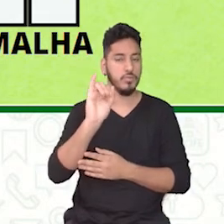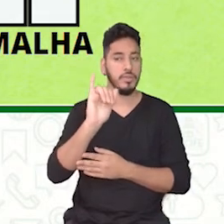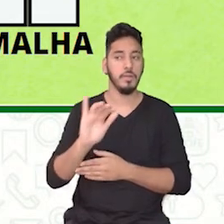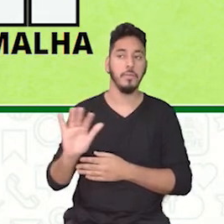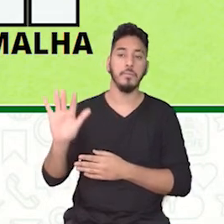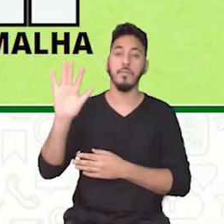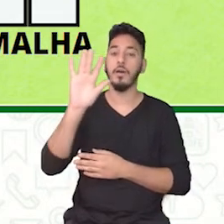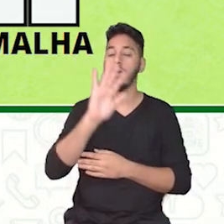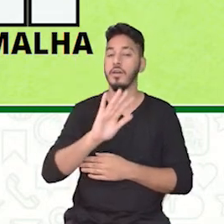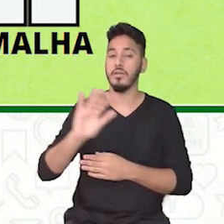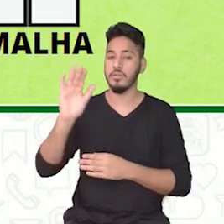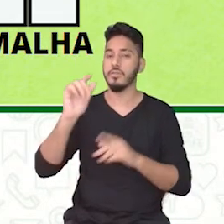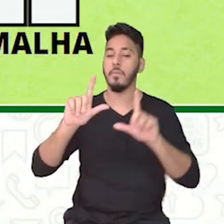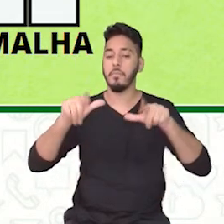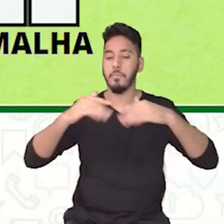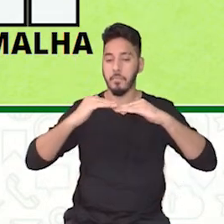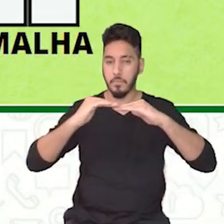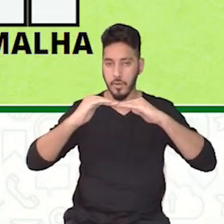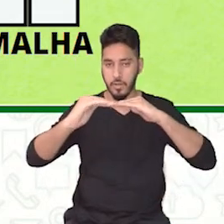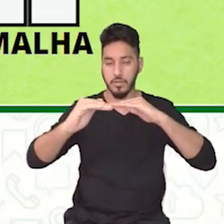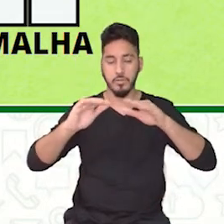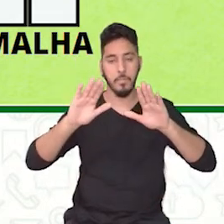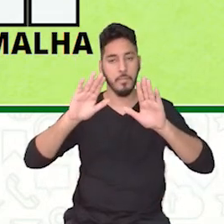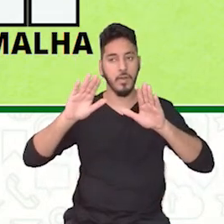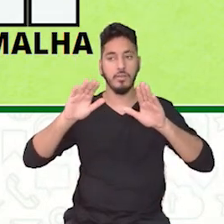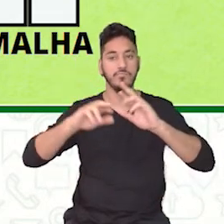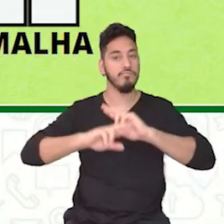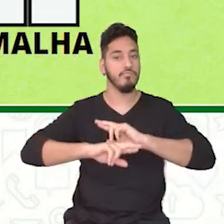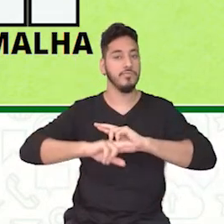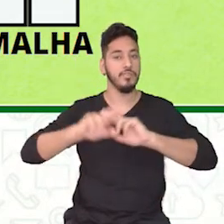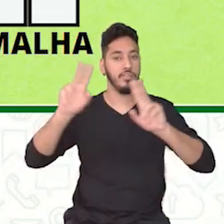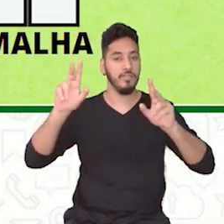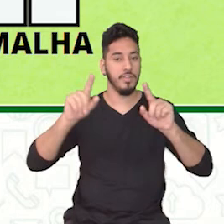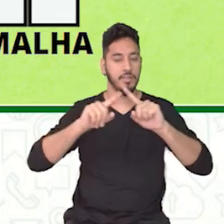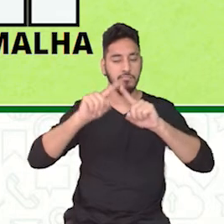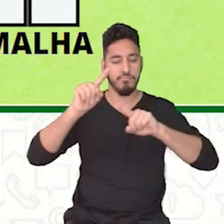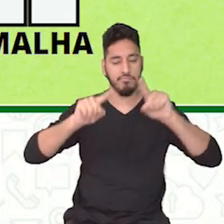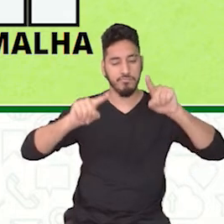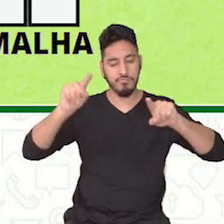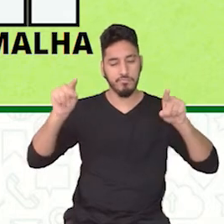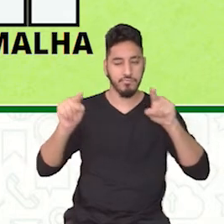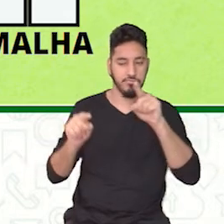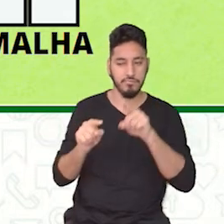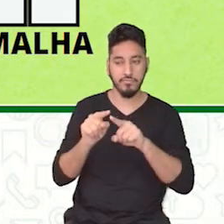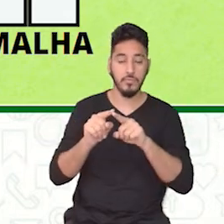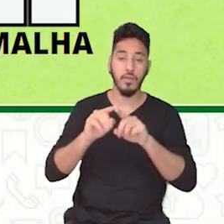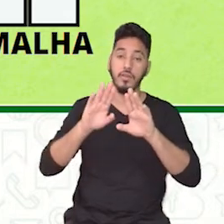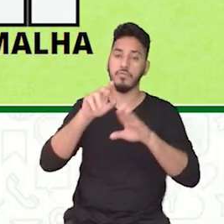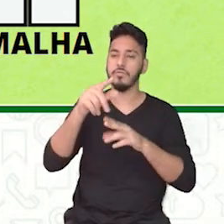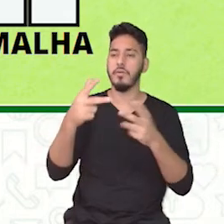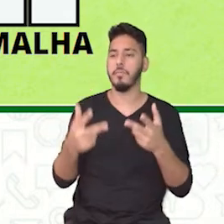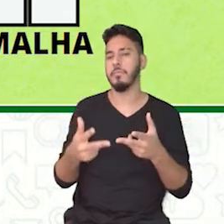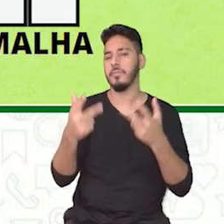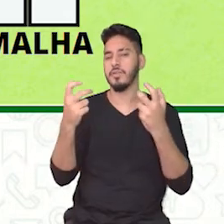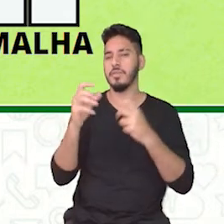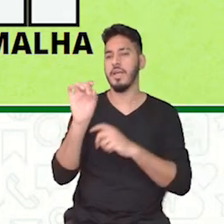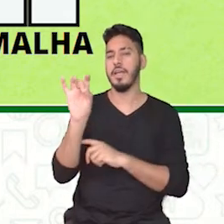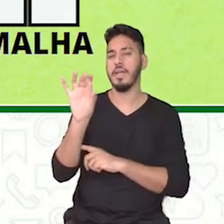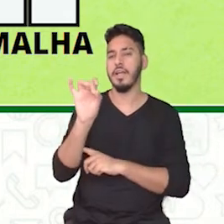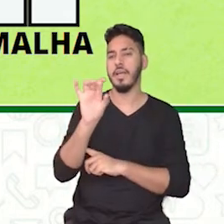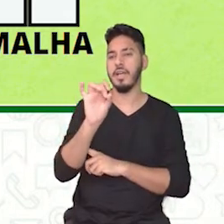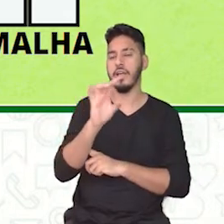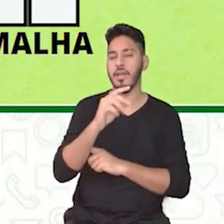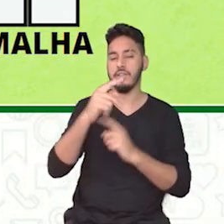figuras planas também, só que de um outro formato. E você vai perceber que cada